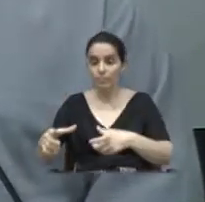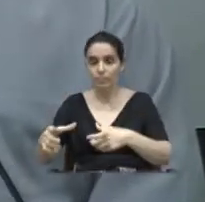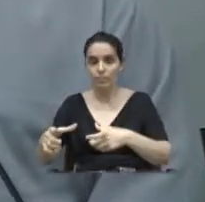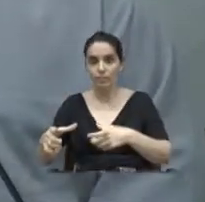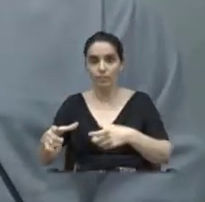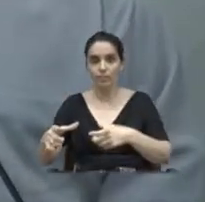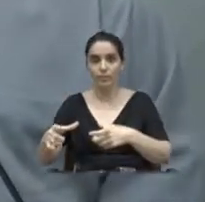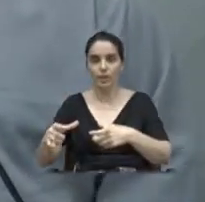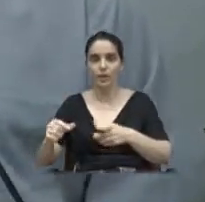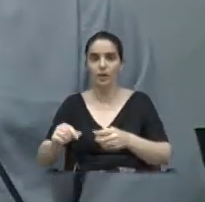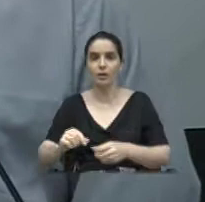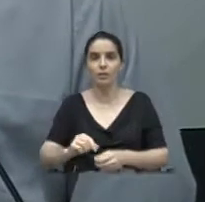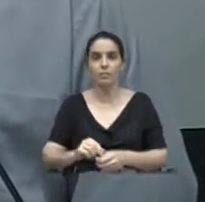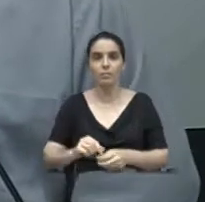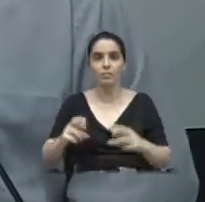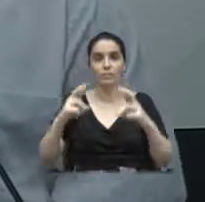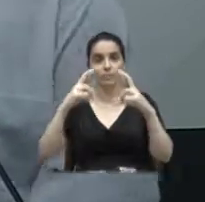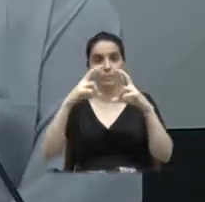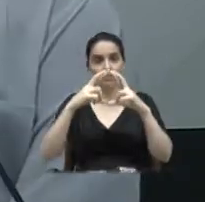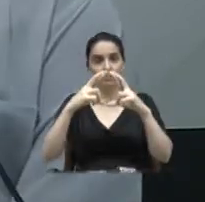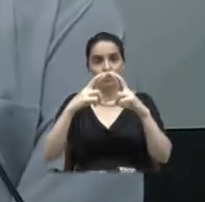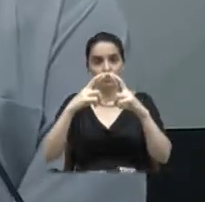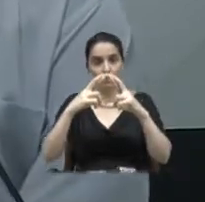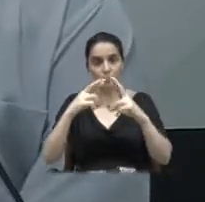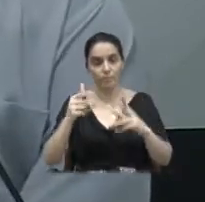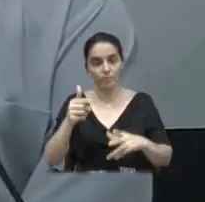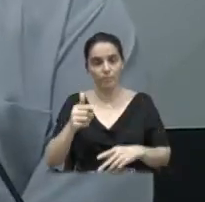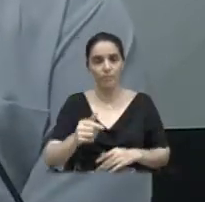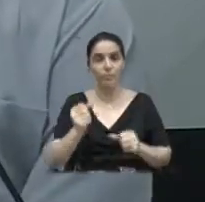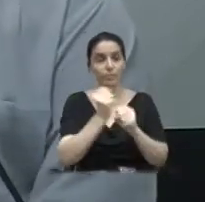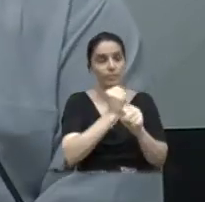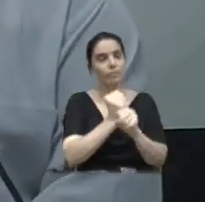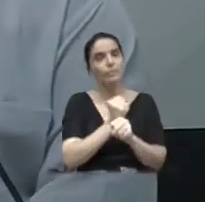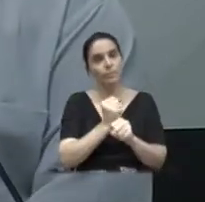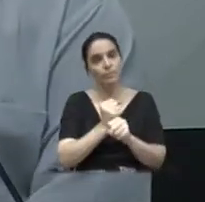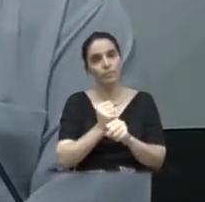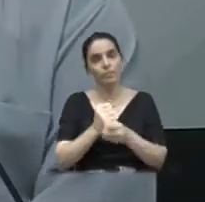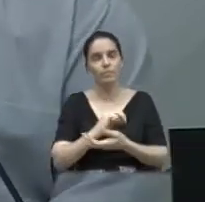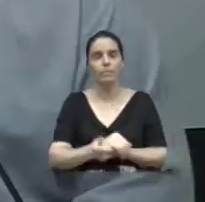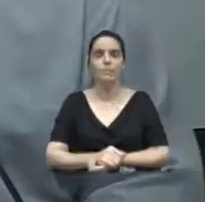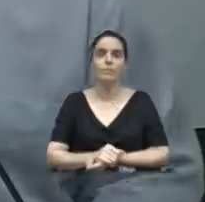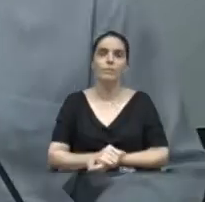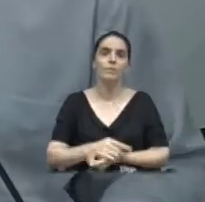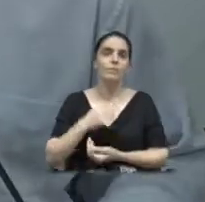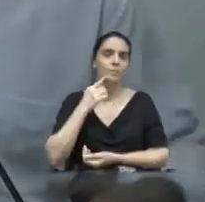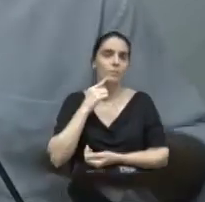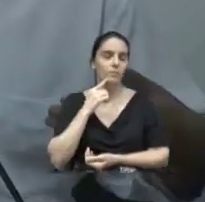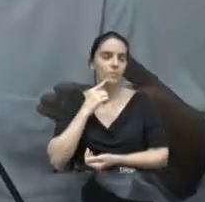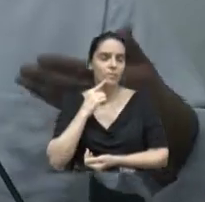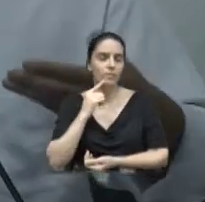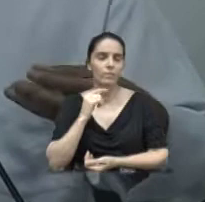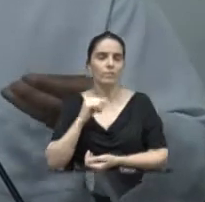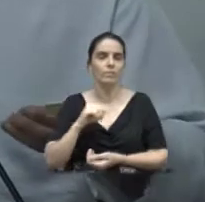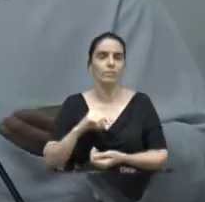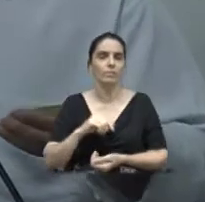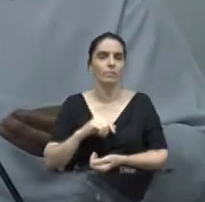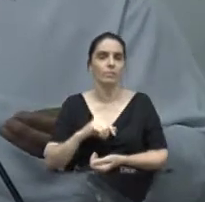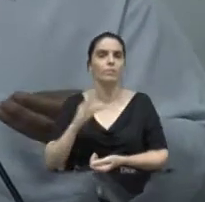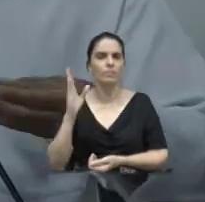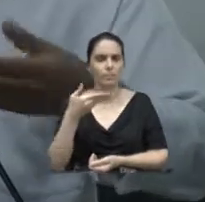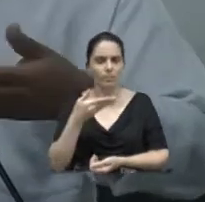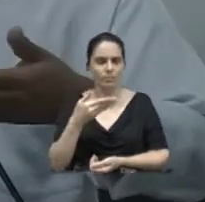tem um rapaz que me procurou, há pouco tempo, inclusive eu passei até já para o executivo, que